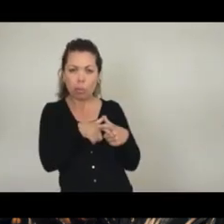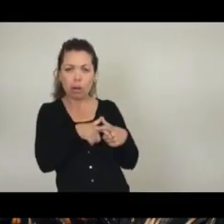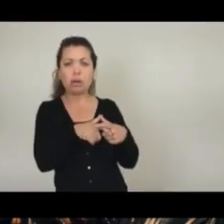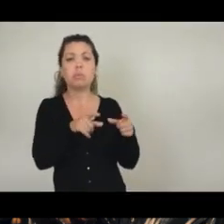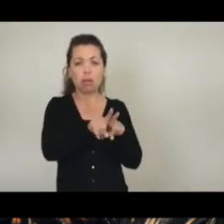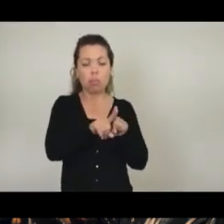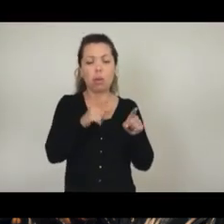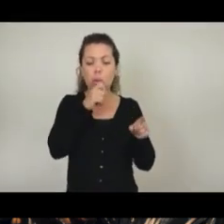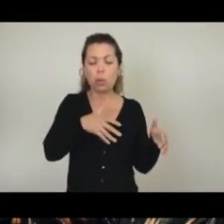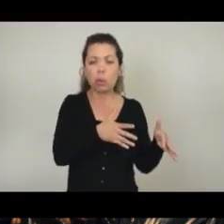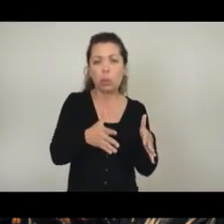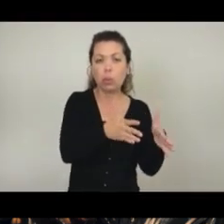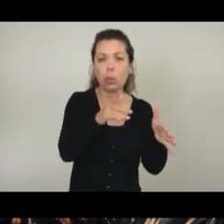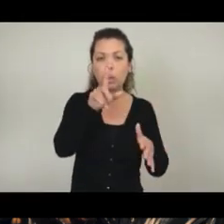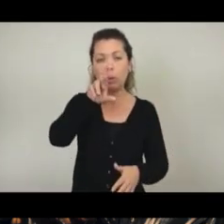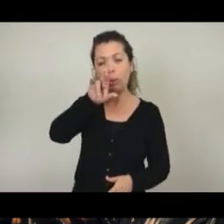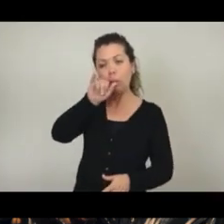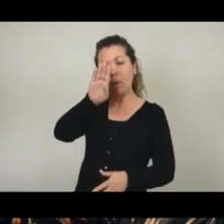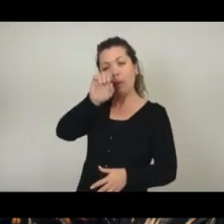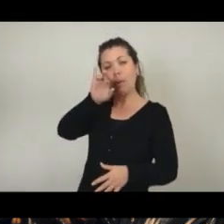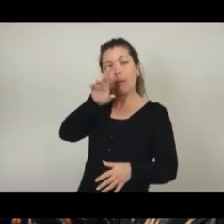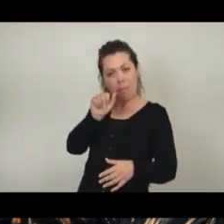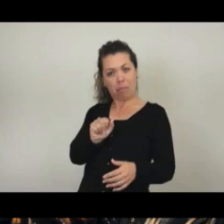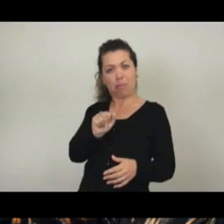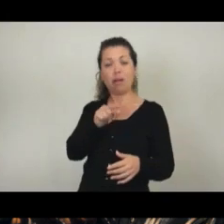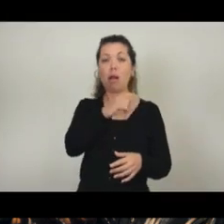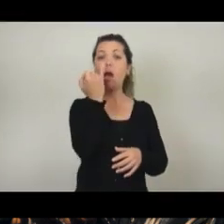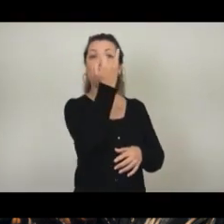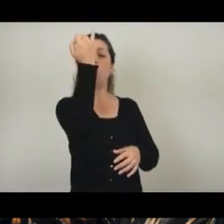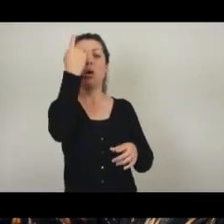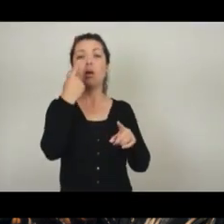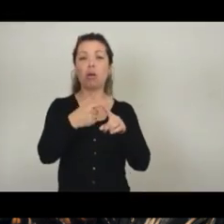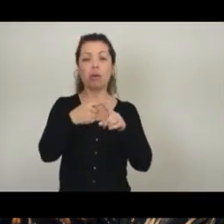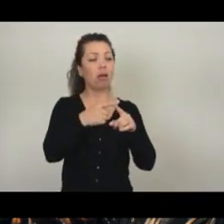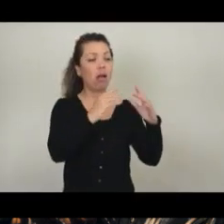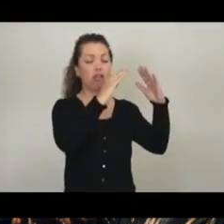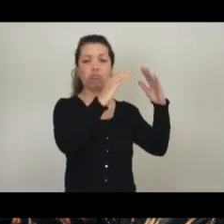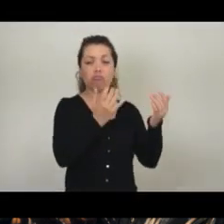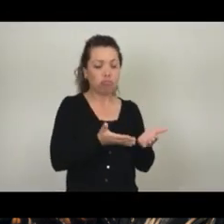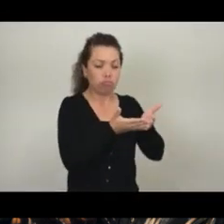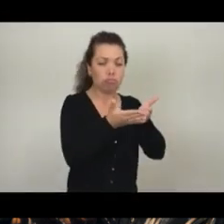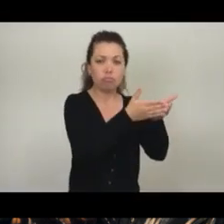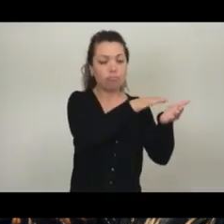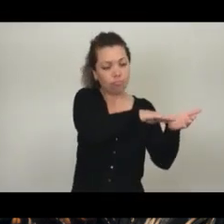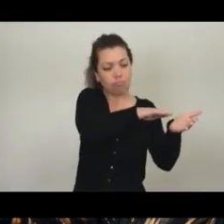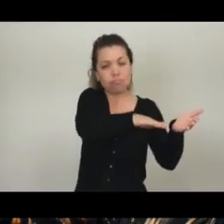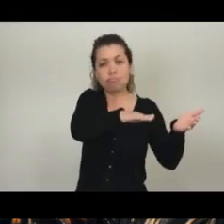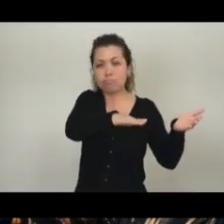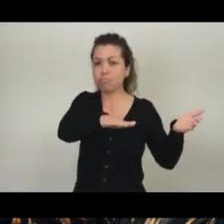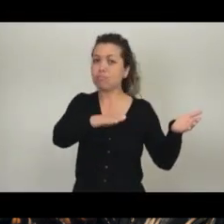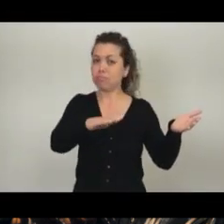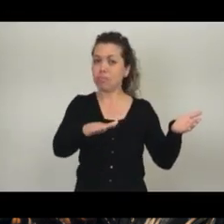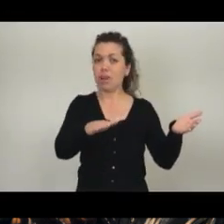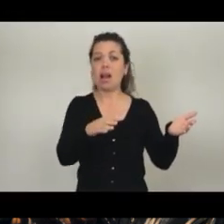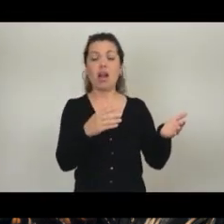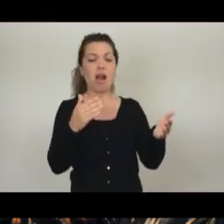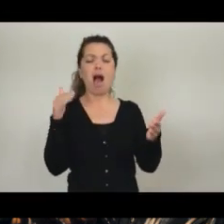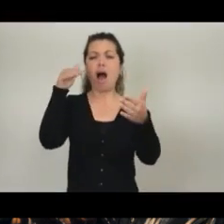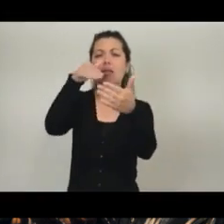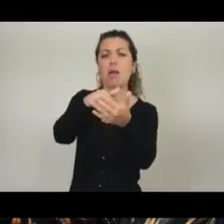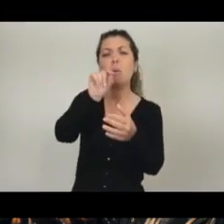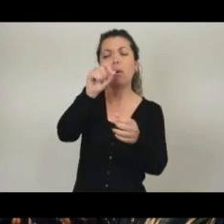canal, que havia sido construído para ter poucos metros de largura, começou a aumentar por pressão das forças da natureza, e dessa